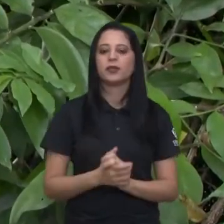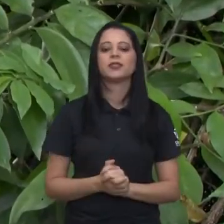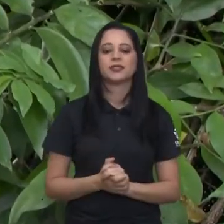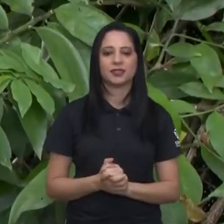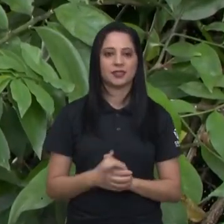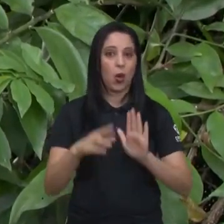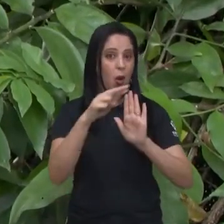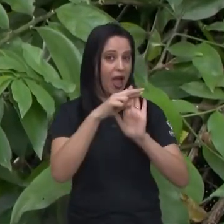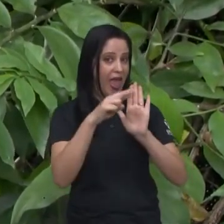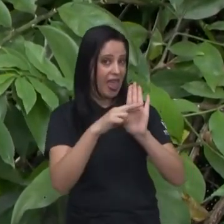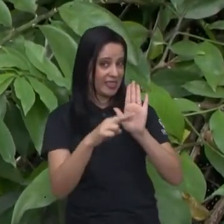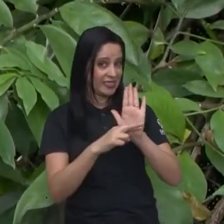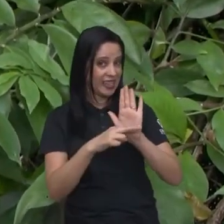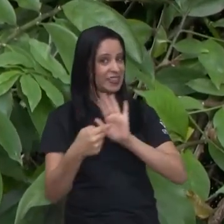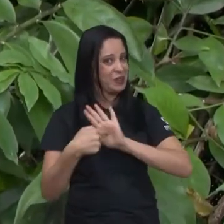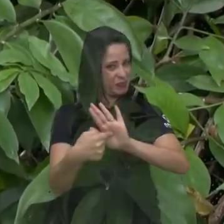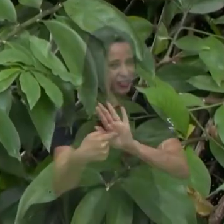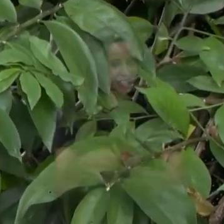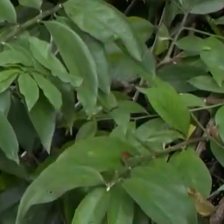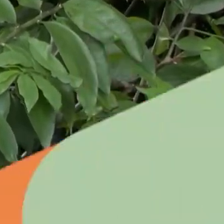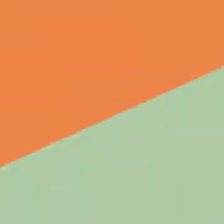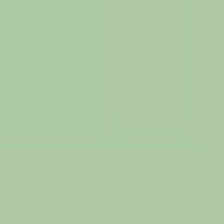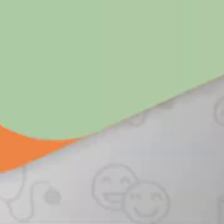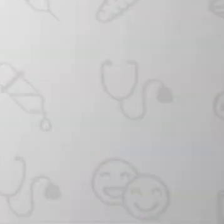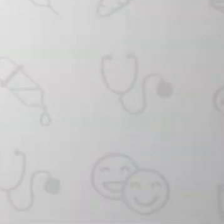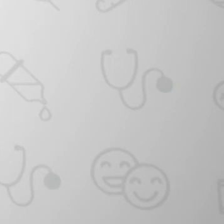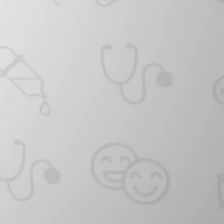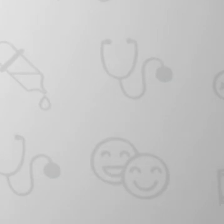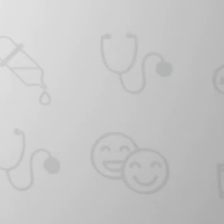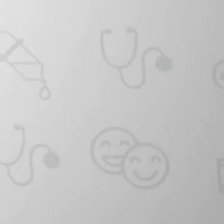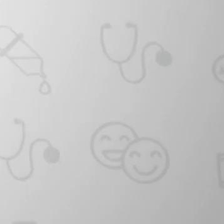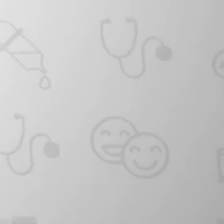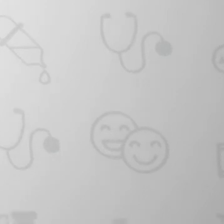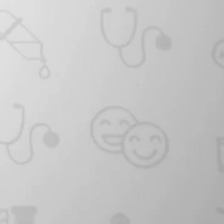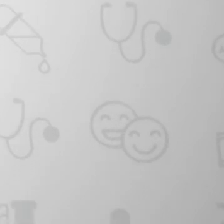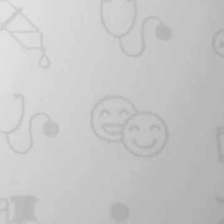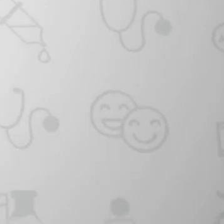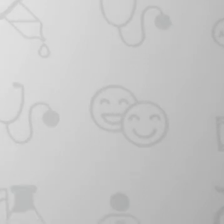receita a gente confere daqui a pouquinho.